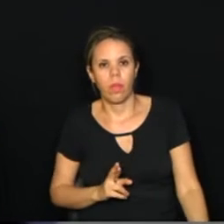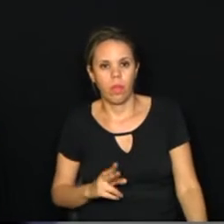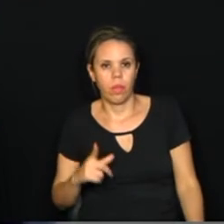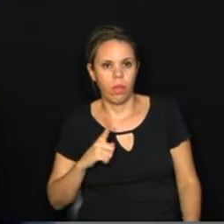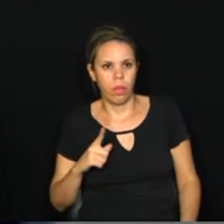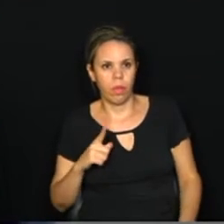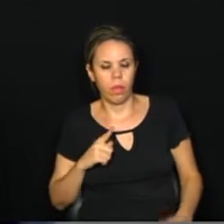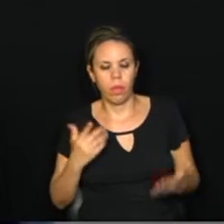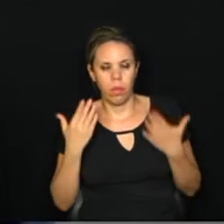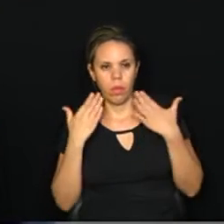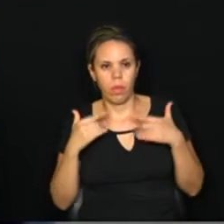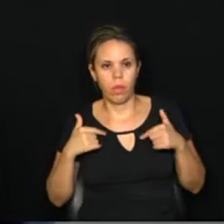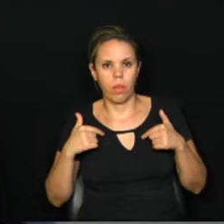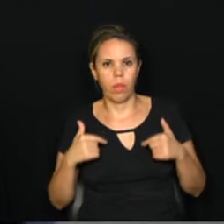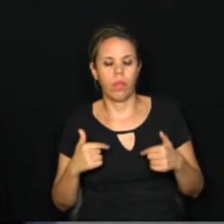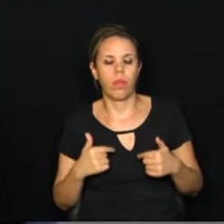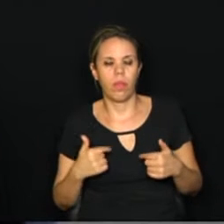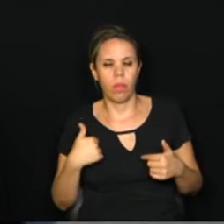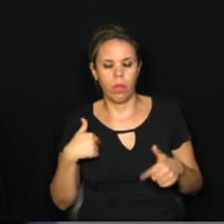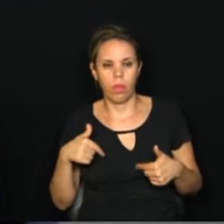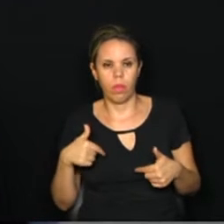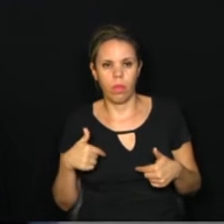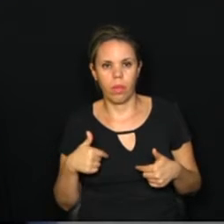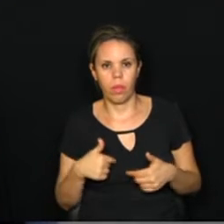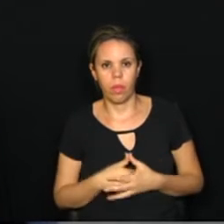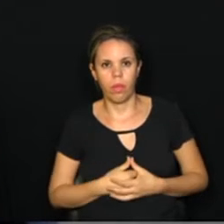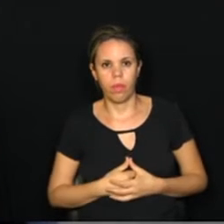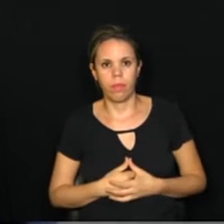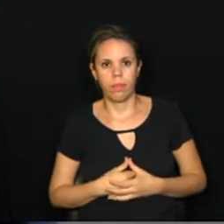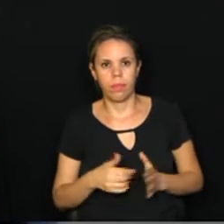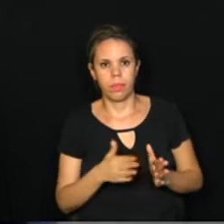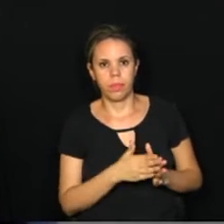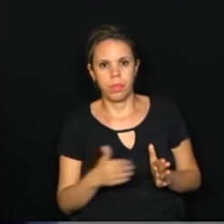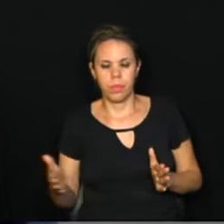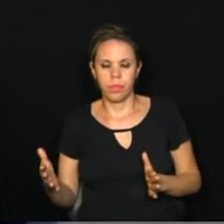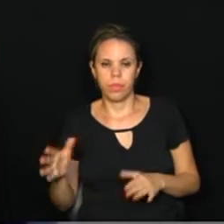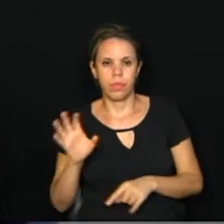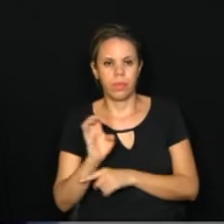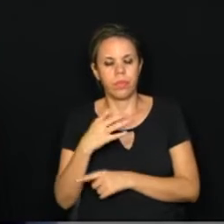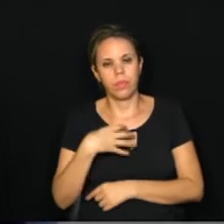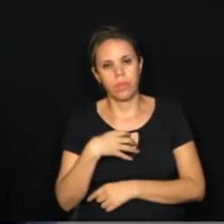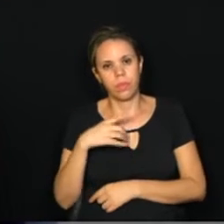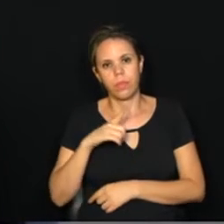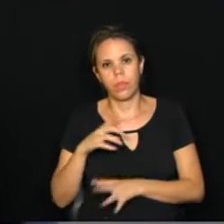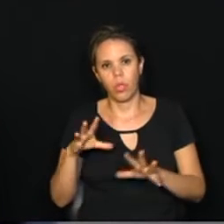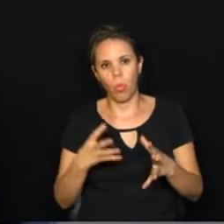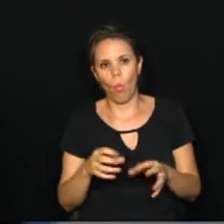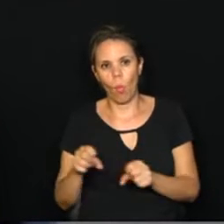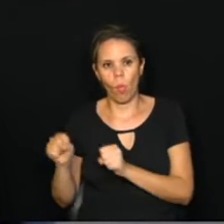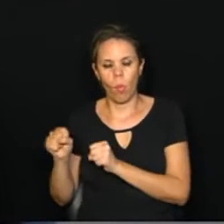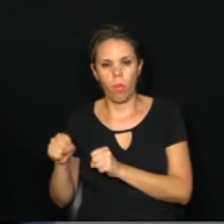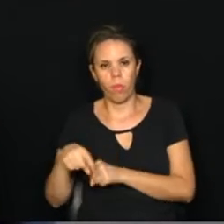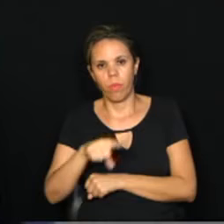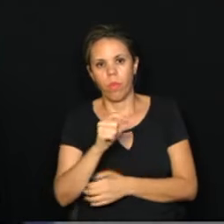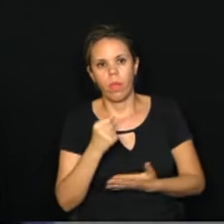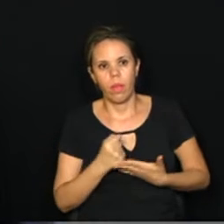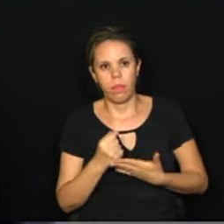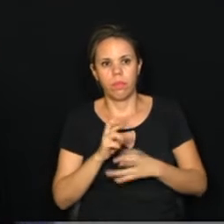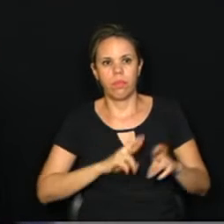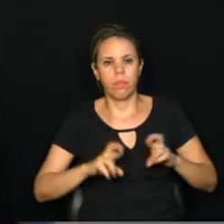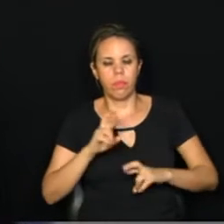para enfrentar. Eu fiquei um período na Bahia, quando teve a grande seca. Nós fomos ajudar a